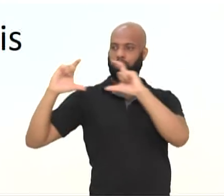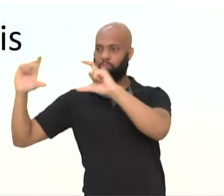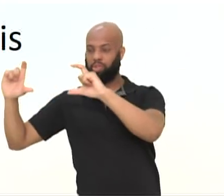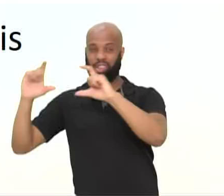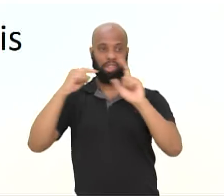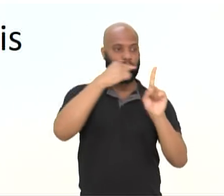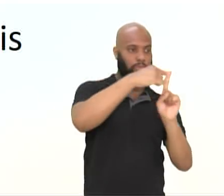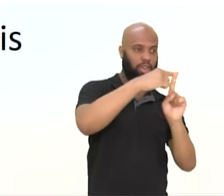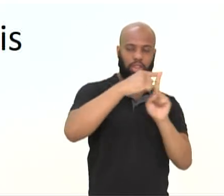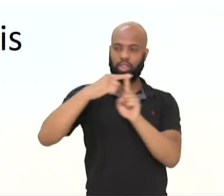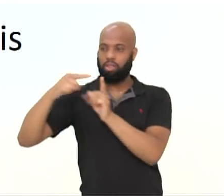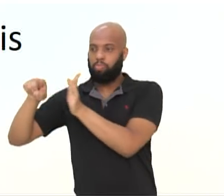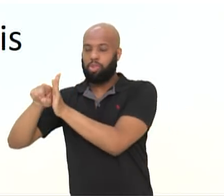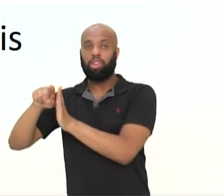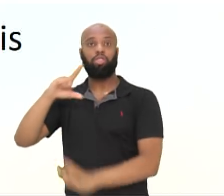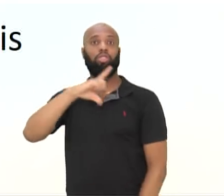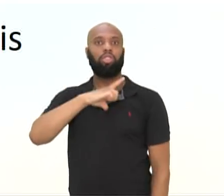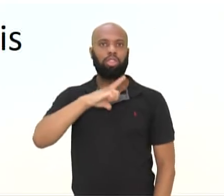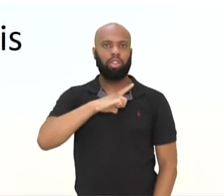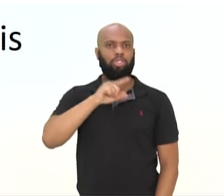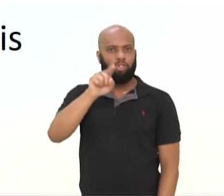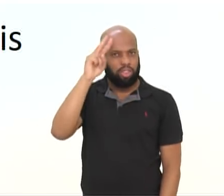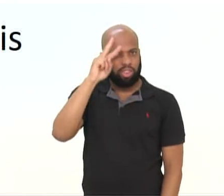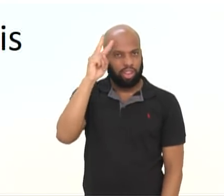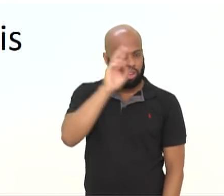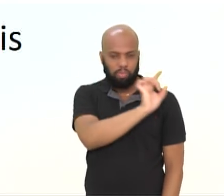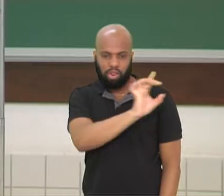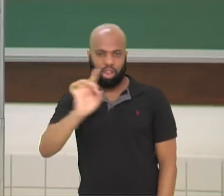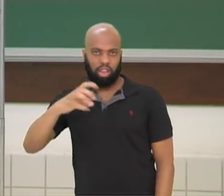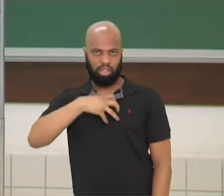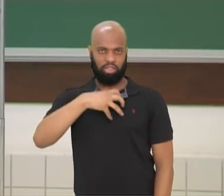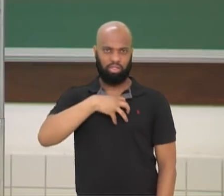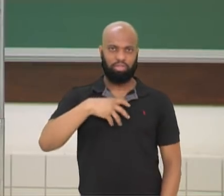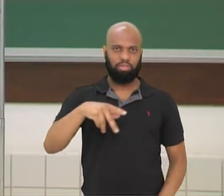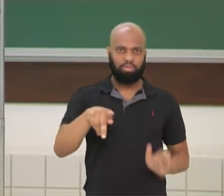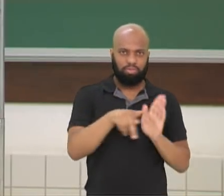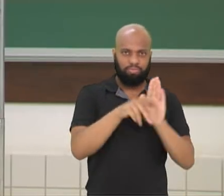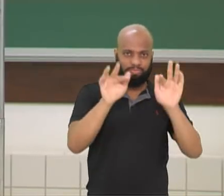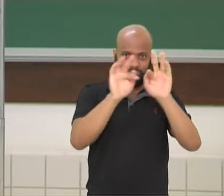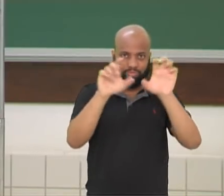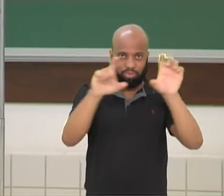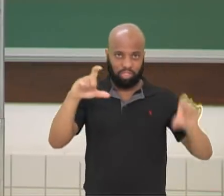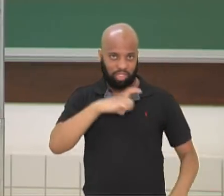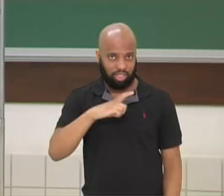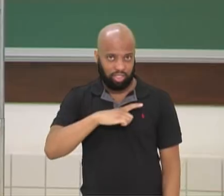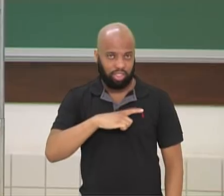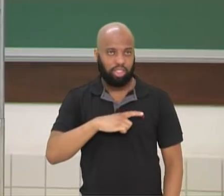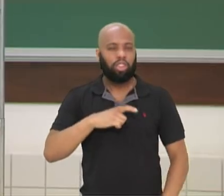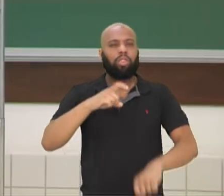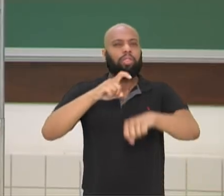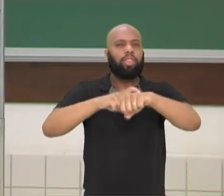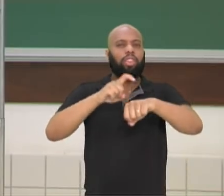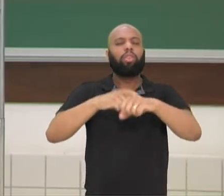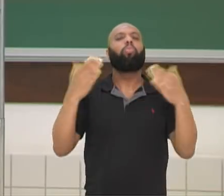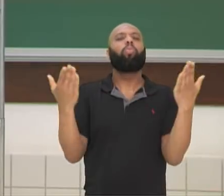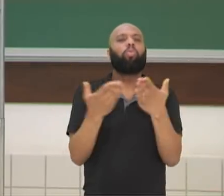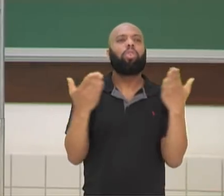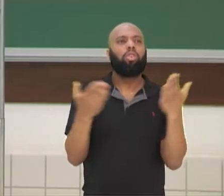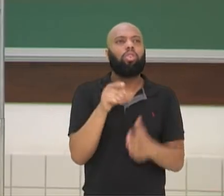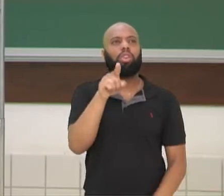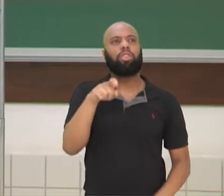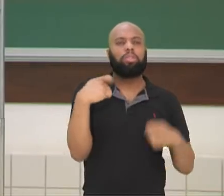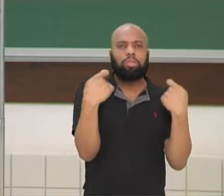pela diferença. Você lembra a fórmula de cada um deles? Não lembra? Então eu vou te dar um tempinho aí,